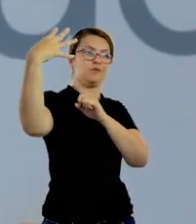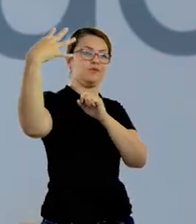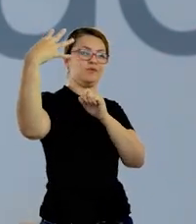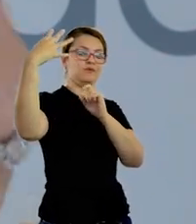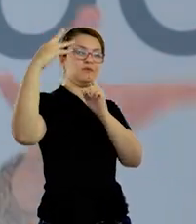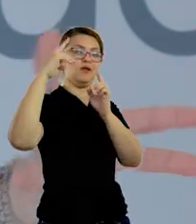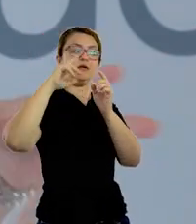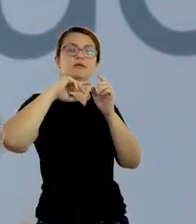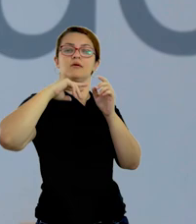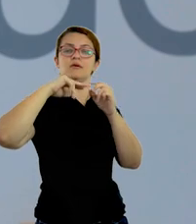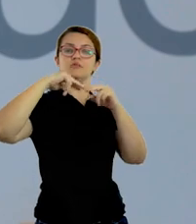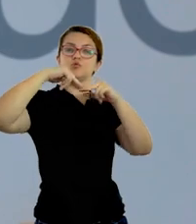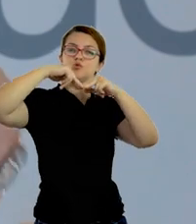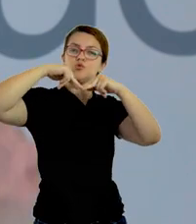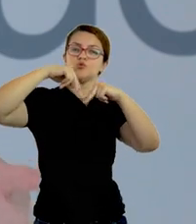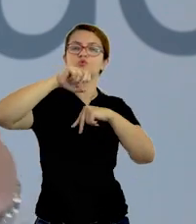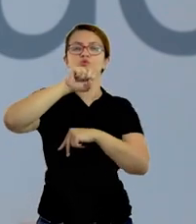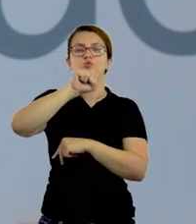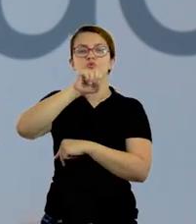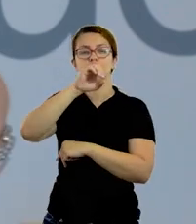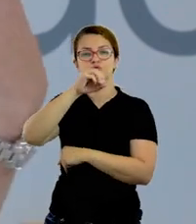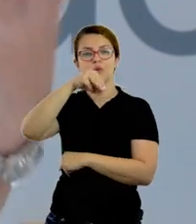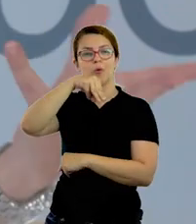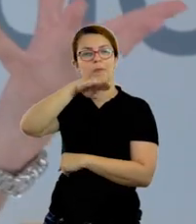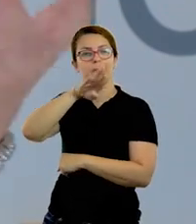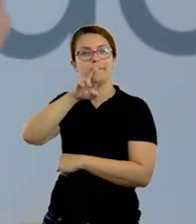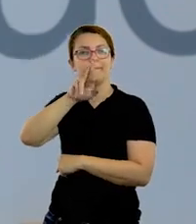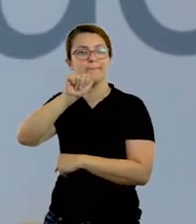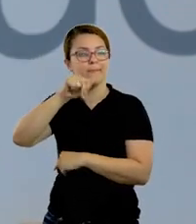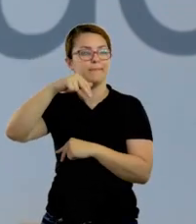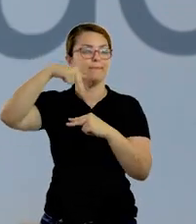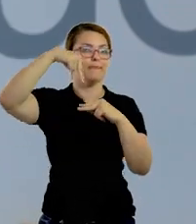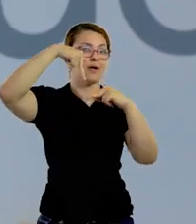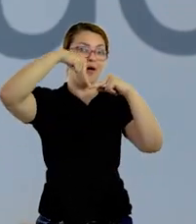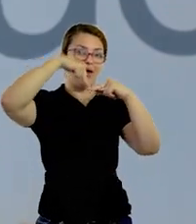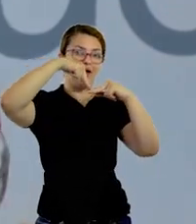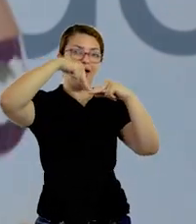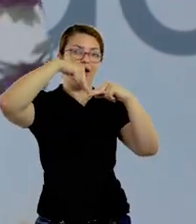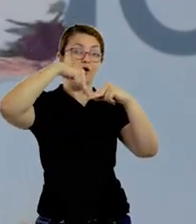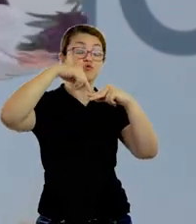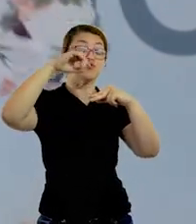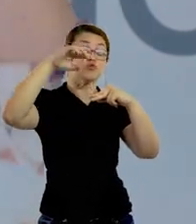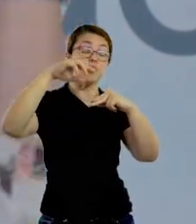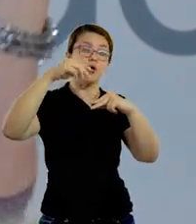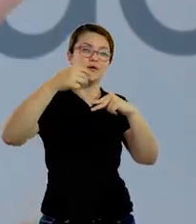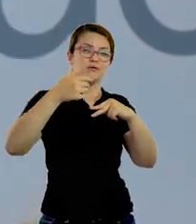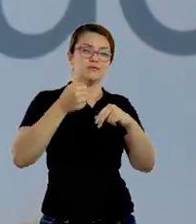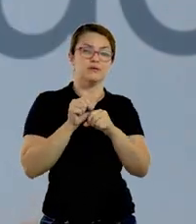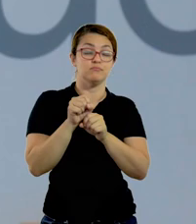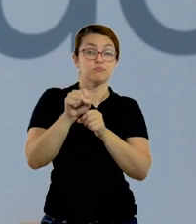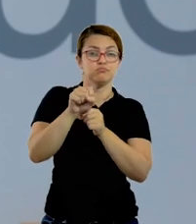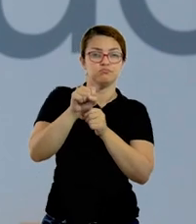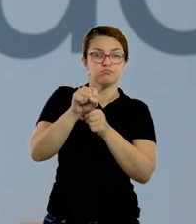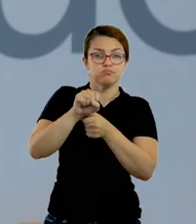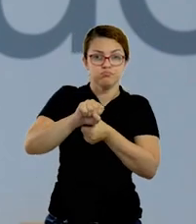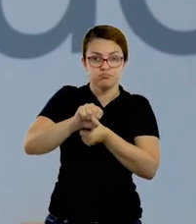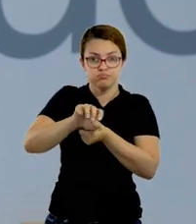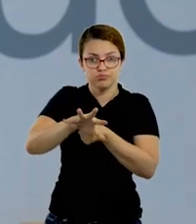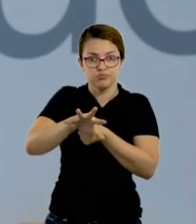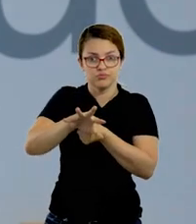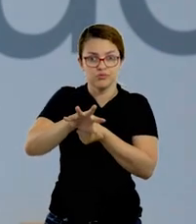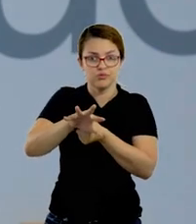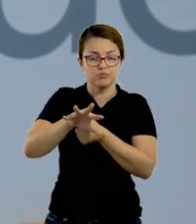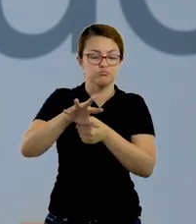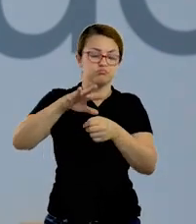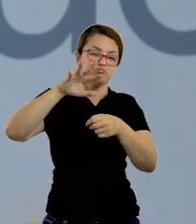seus filhos, de noite, depois do jantar, antes de dormir, aquele momento gostoso com o filho de vocês. Vocês vão precisar só de uma